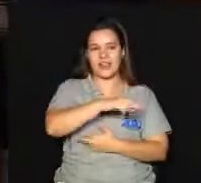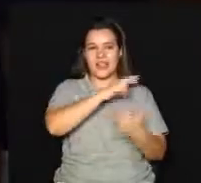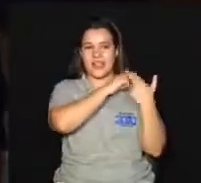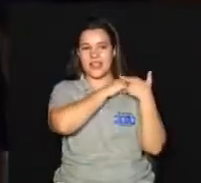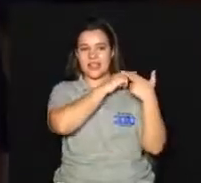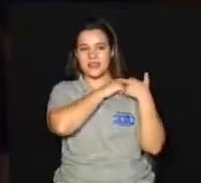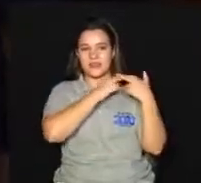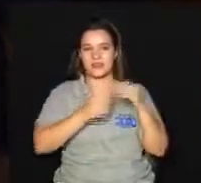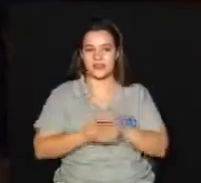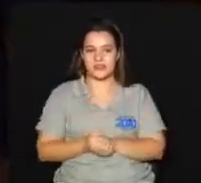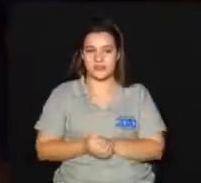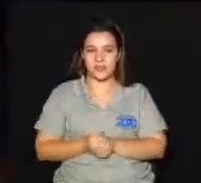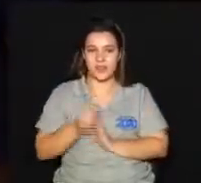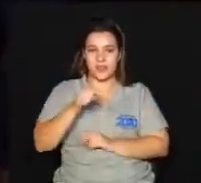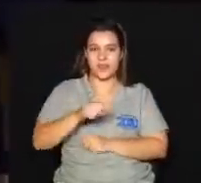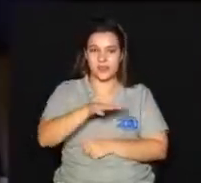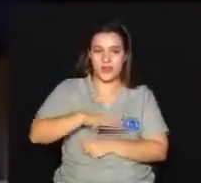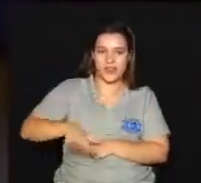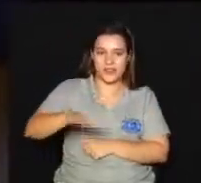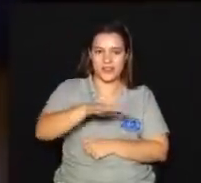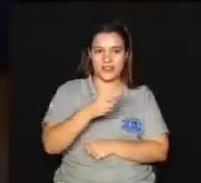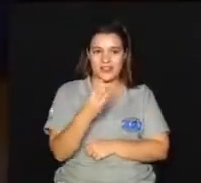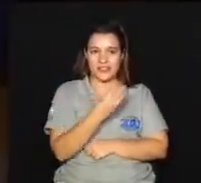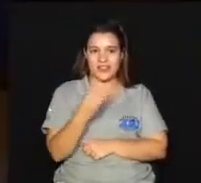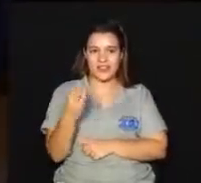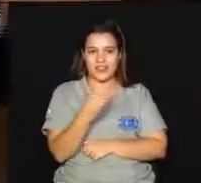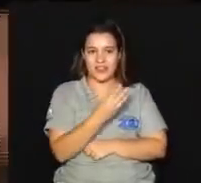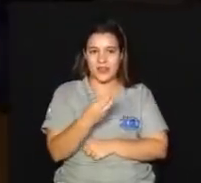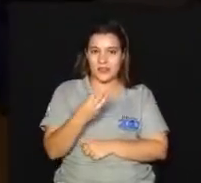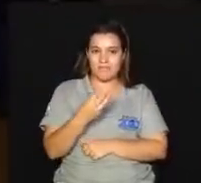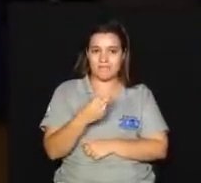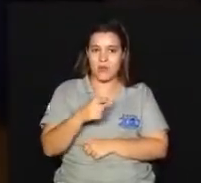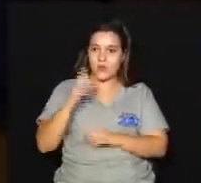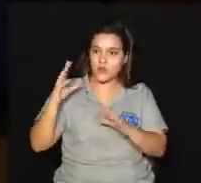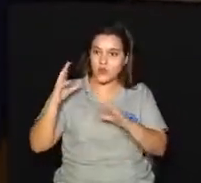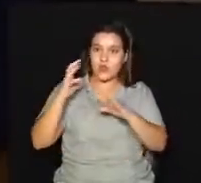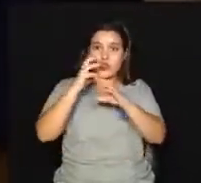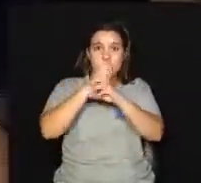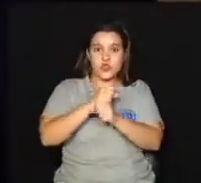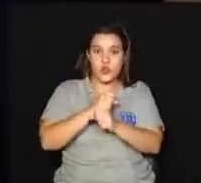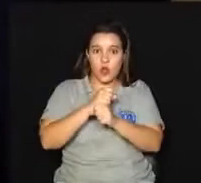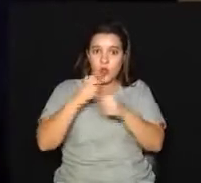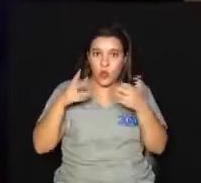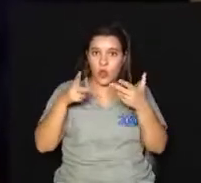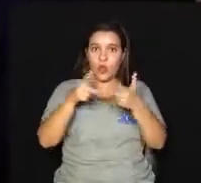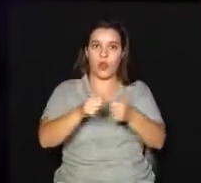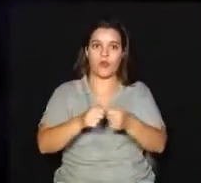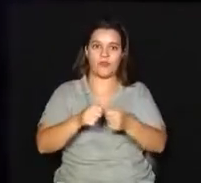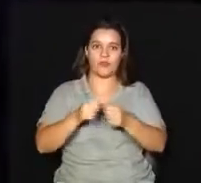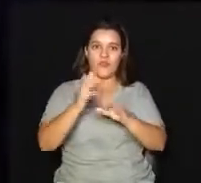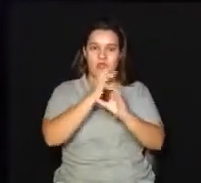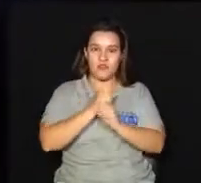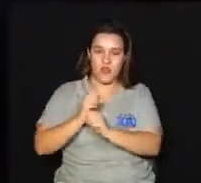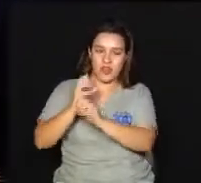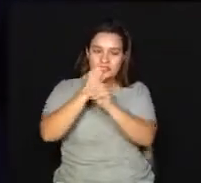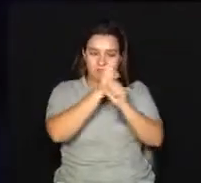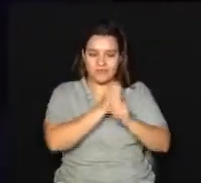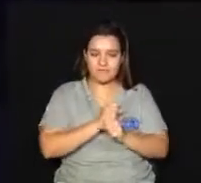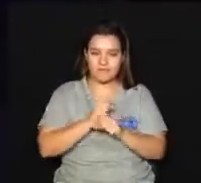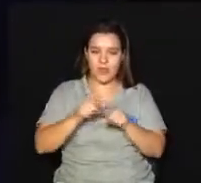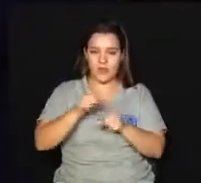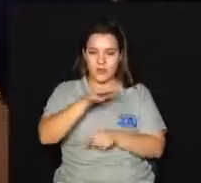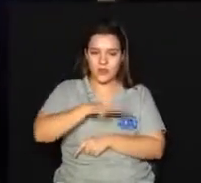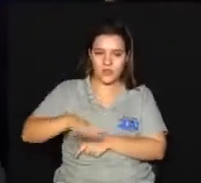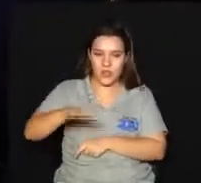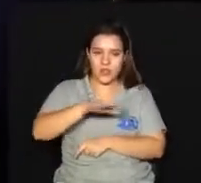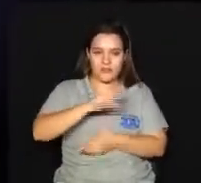dela? Não, a 33ª Zona é a zona que faz a totalização geral dos votos e é a zona que cuida